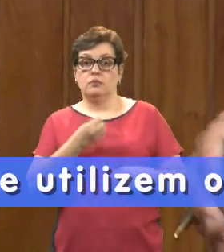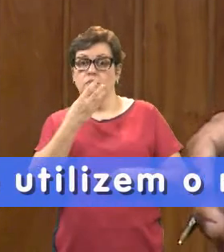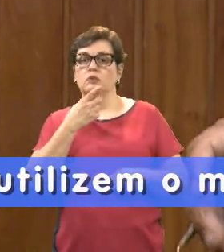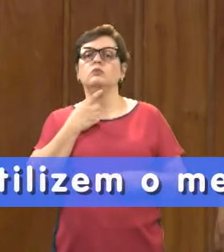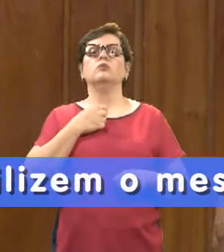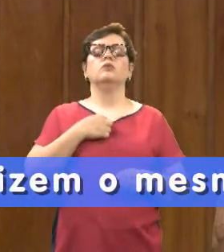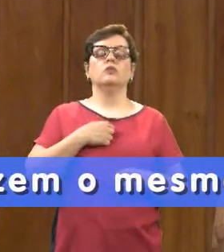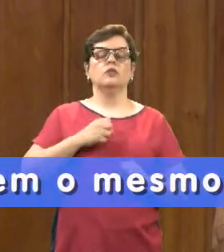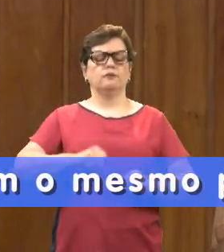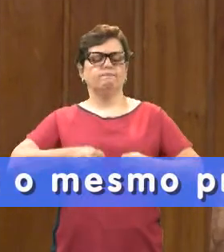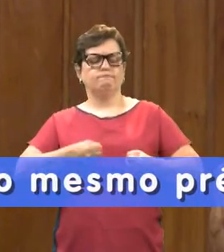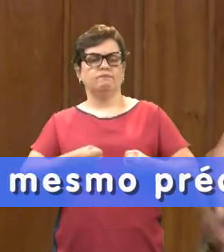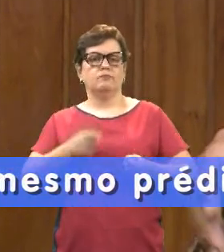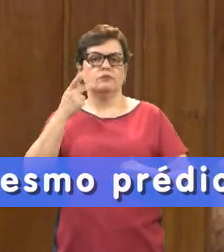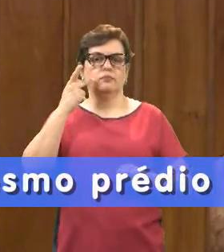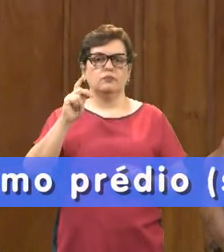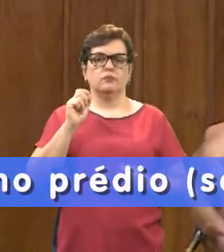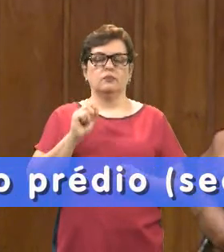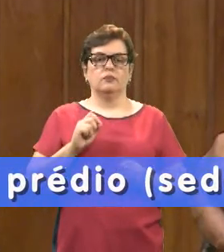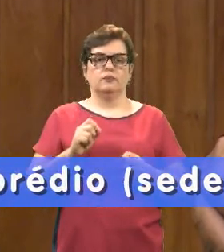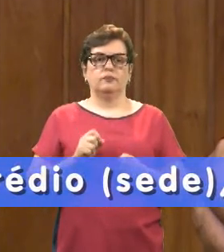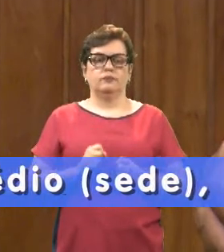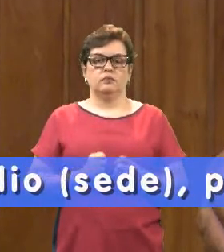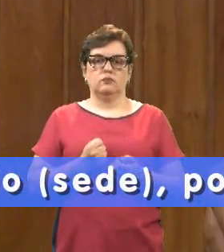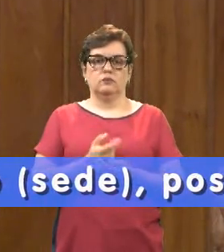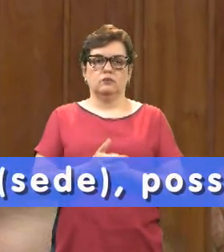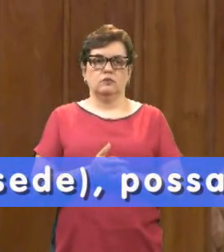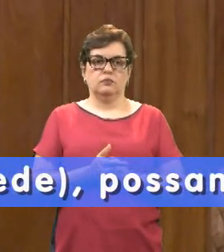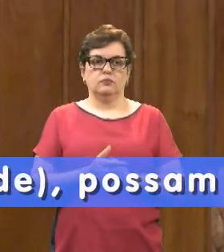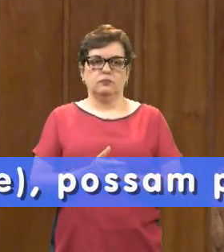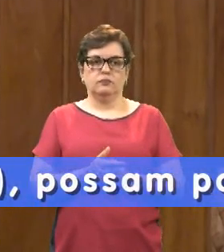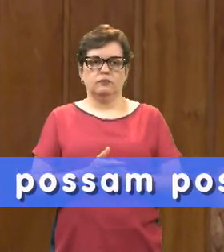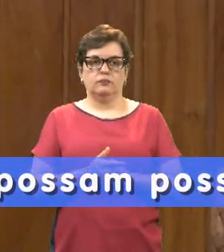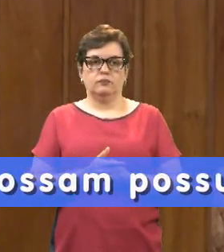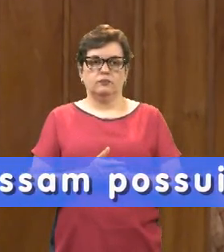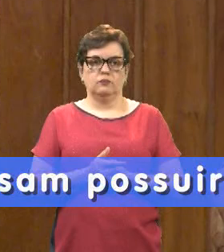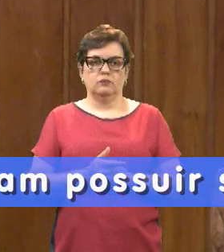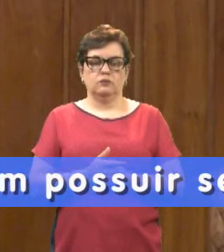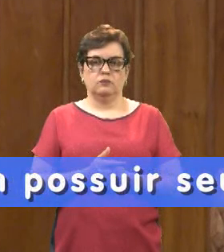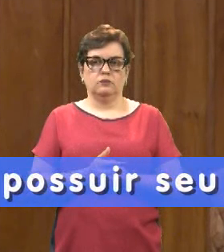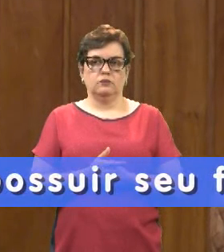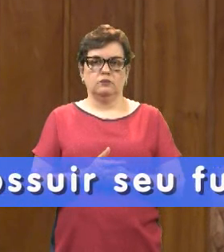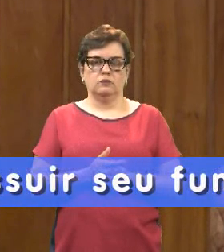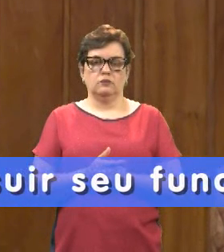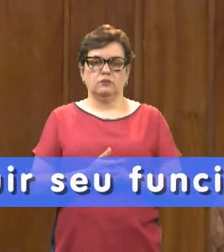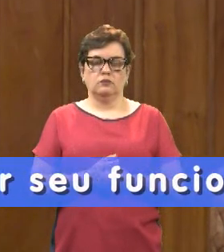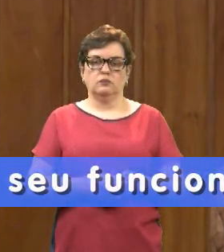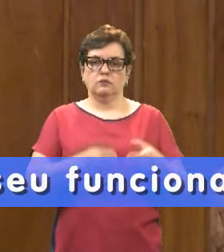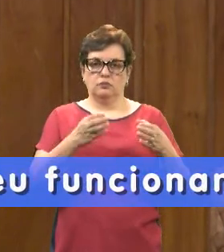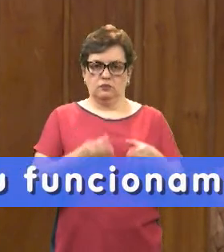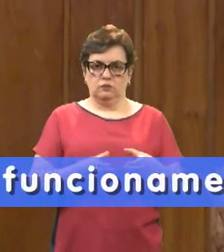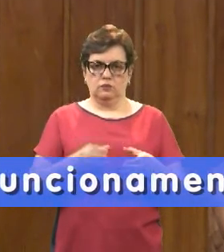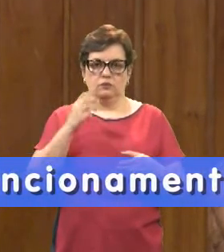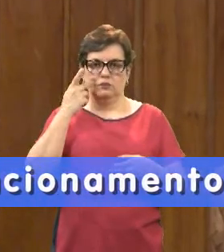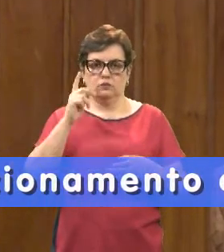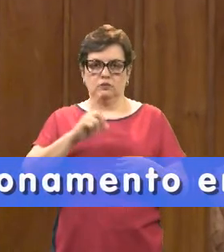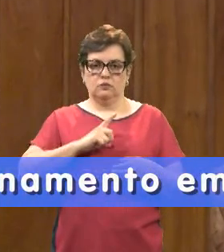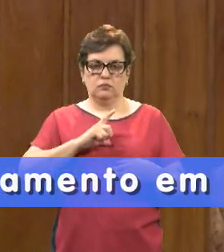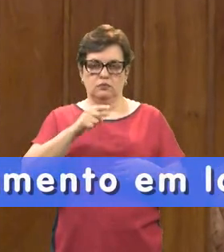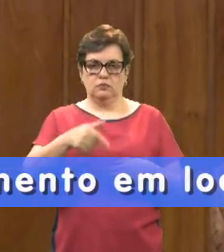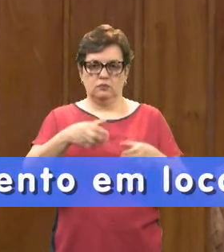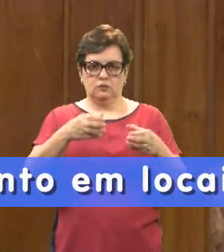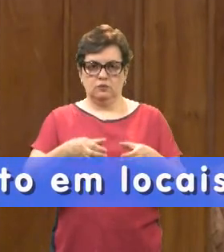vontade e empenho para a aquisição de um imóvel que aloque esta segunda unidade, bem como uma linha